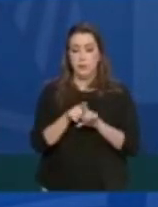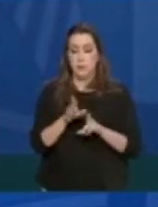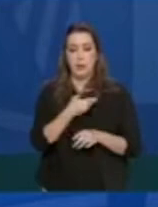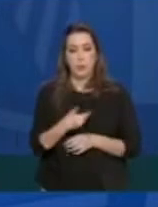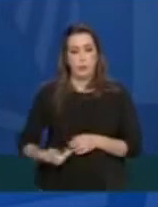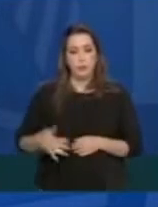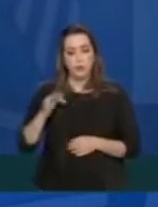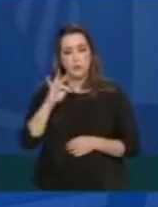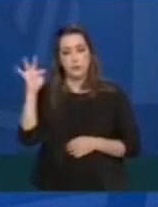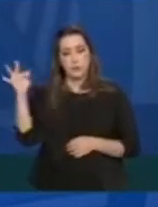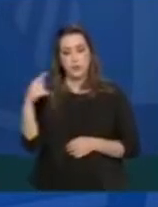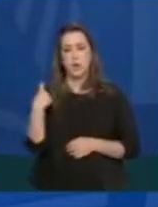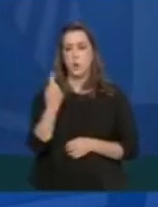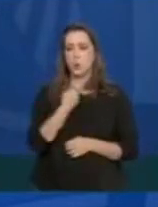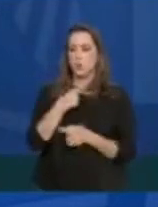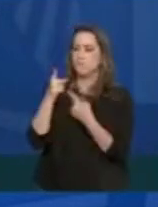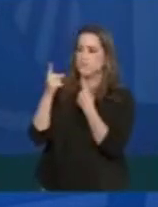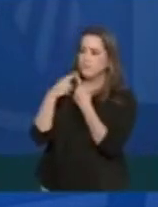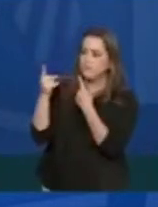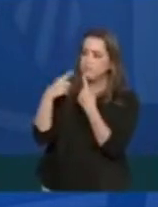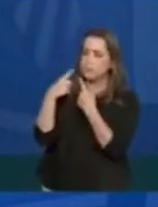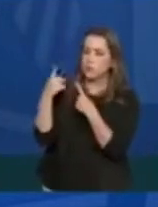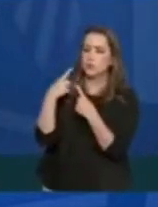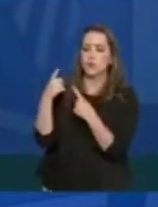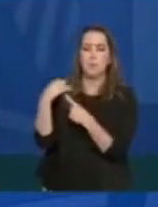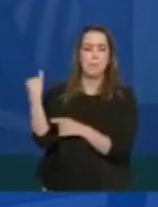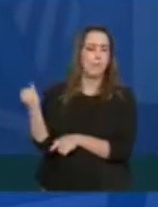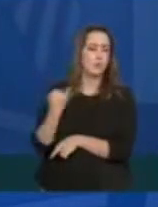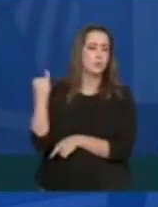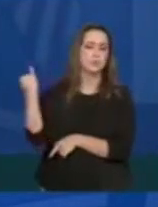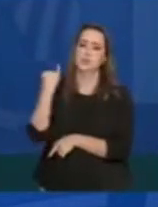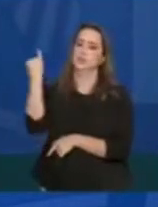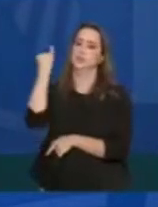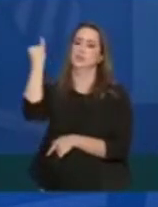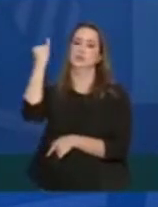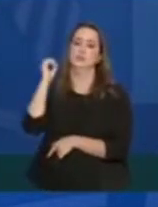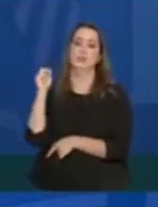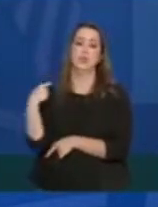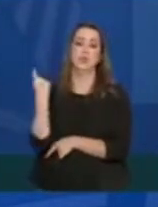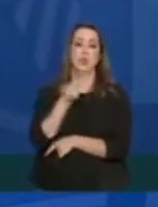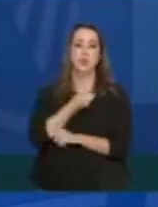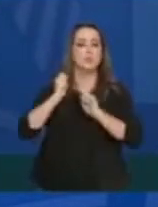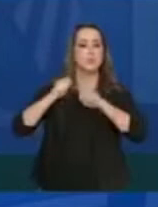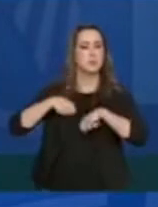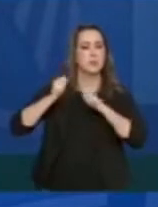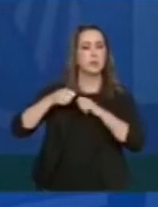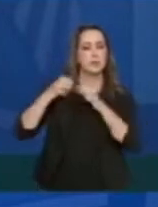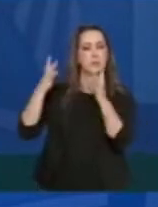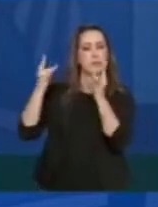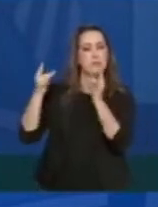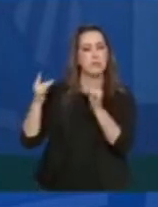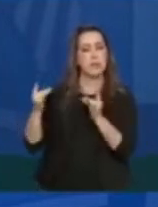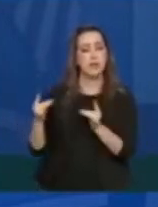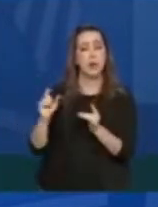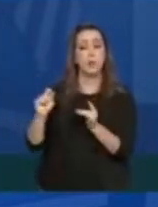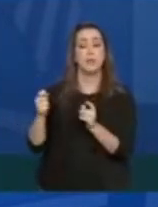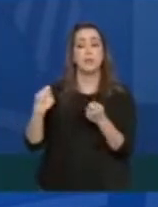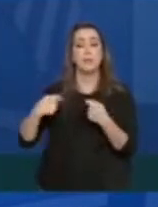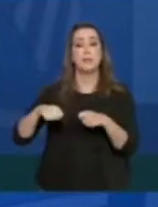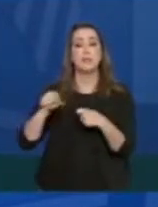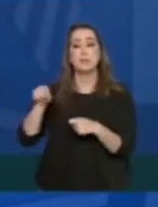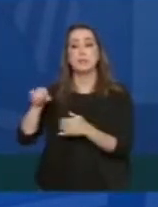federal, foi um diálogo bastante rico. Pudemos tomar nota das principais demandas